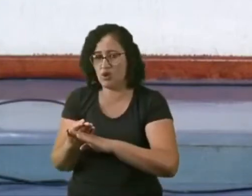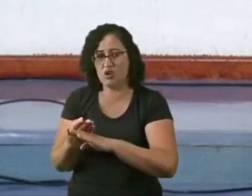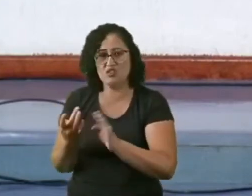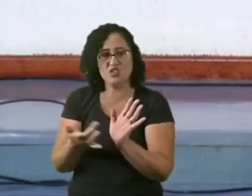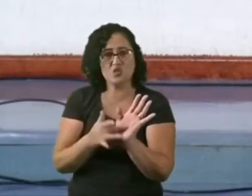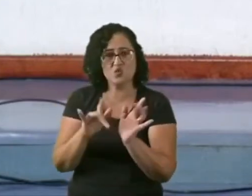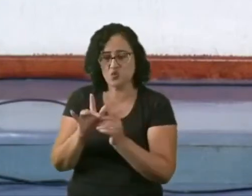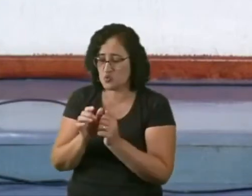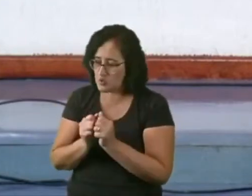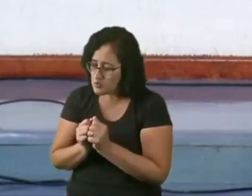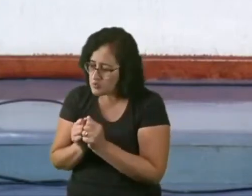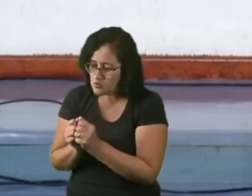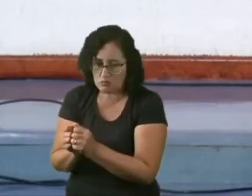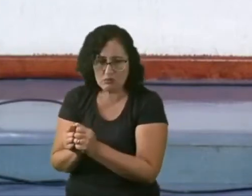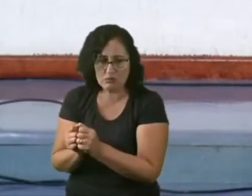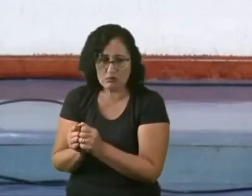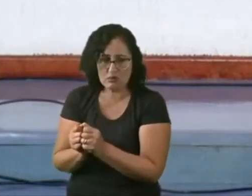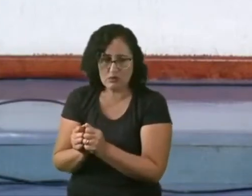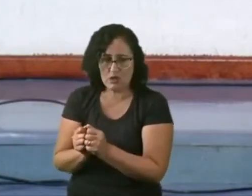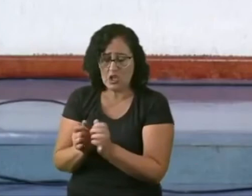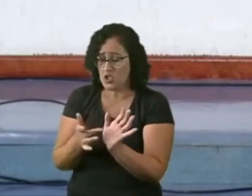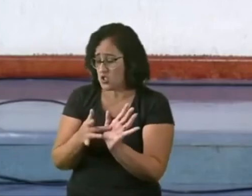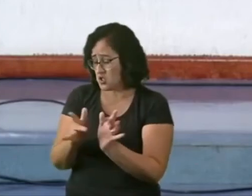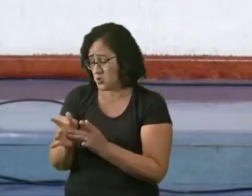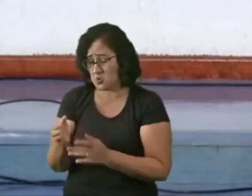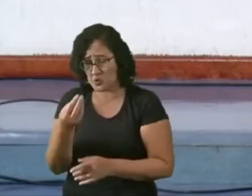nosso lado o tempo inteiro.